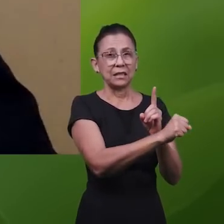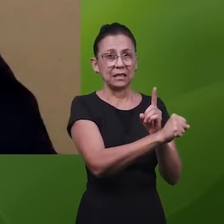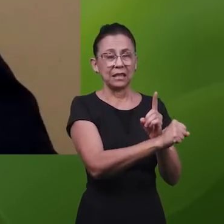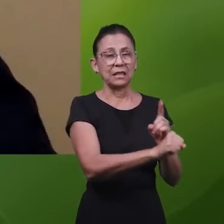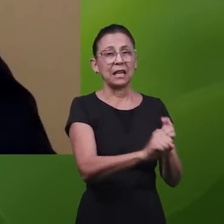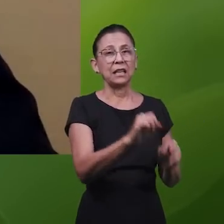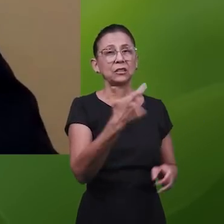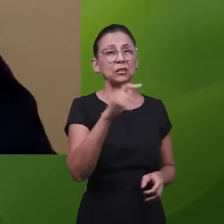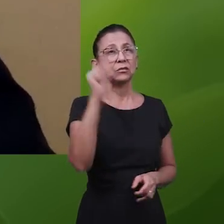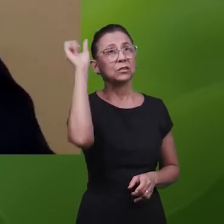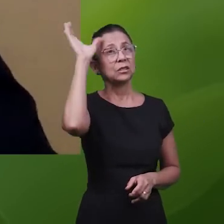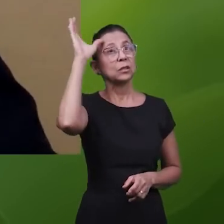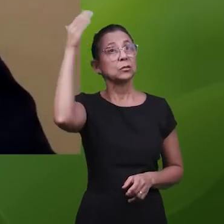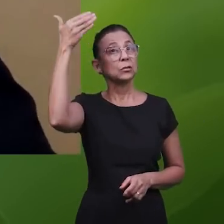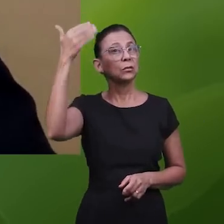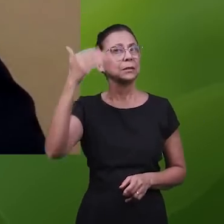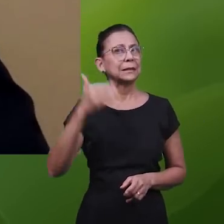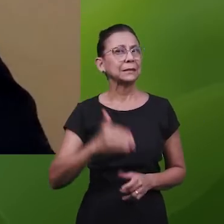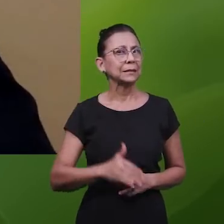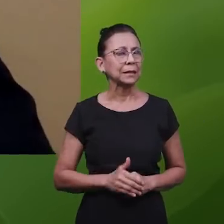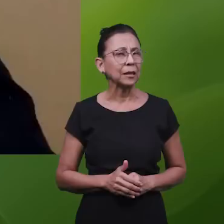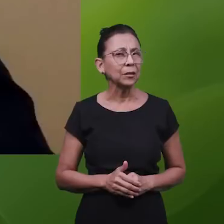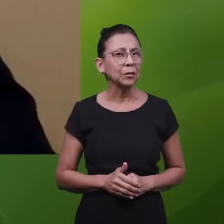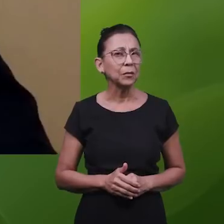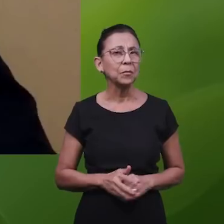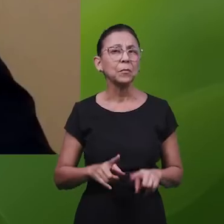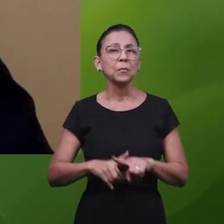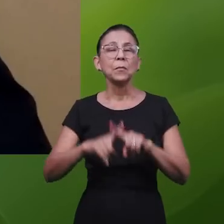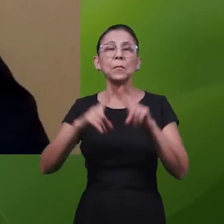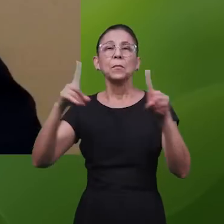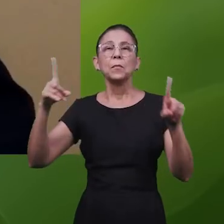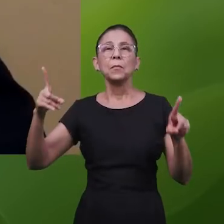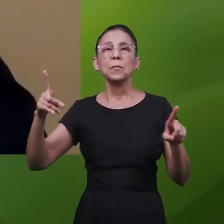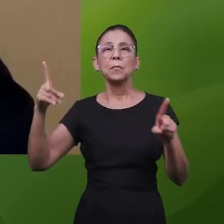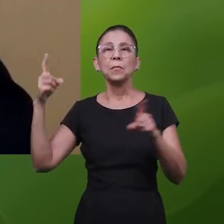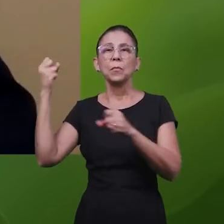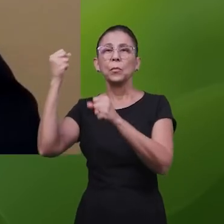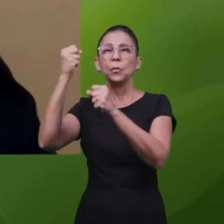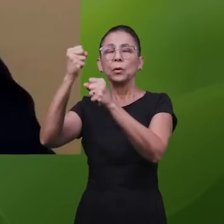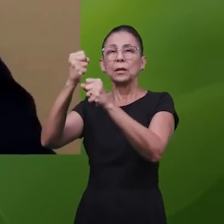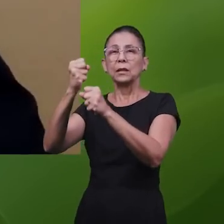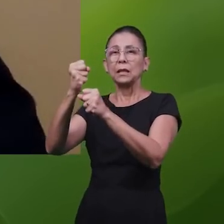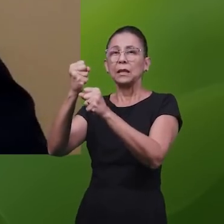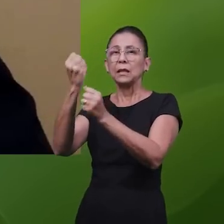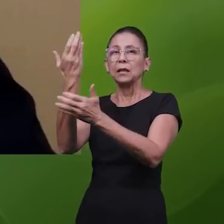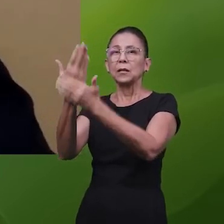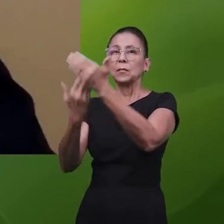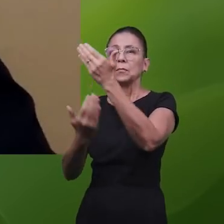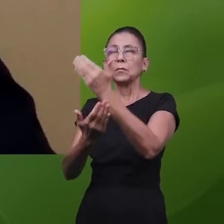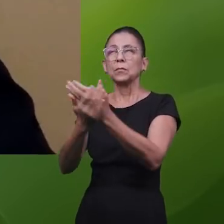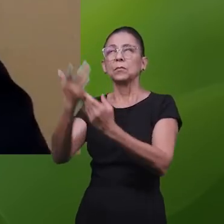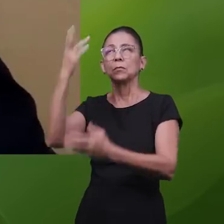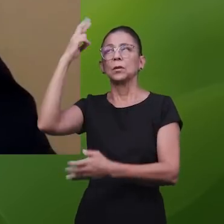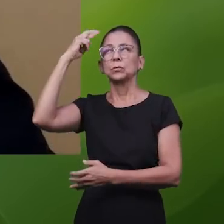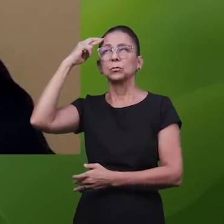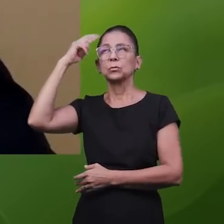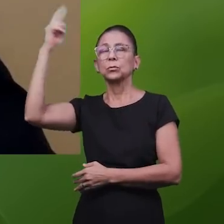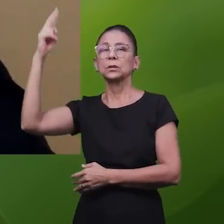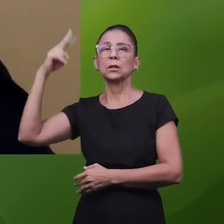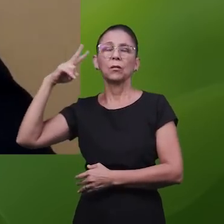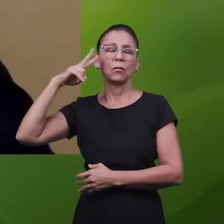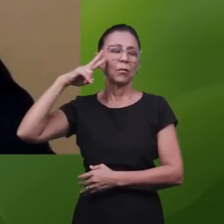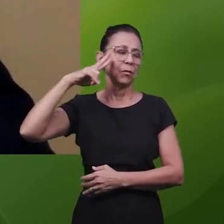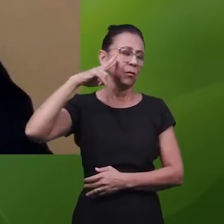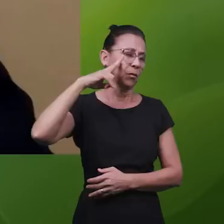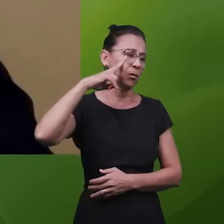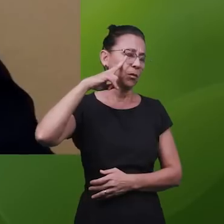que fazer, mas a mão do Senhor se estendeu para esse tipo de pessoa,